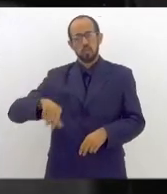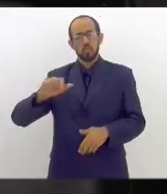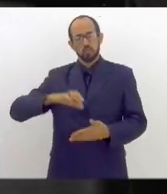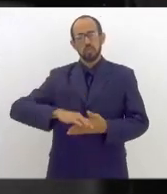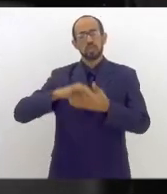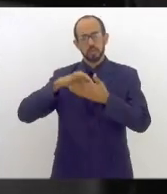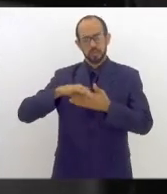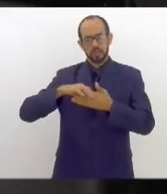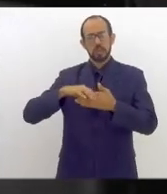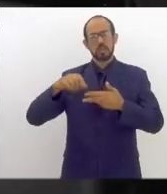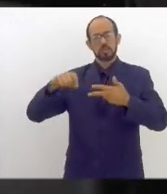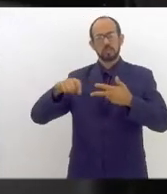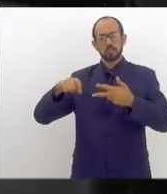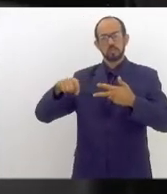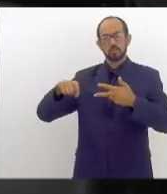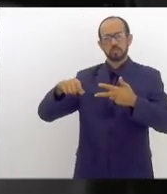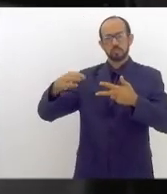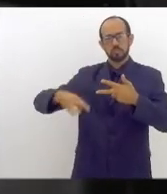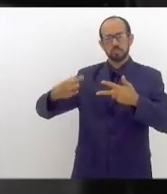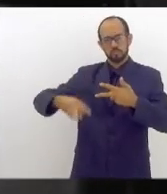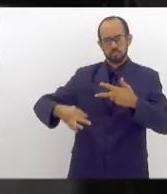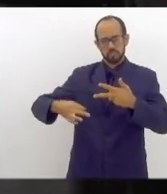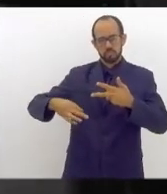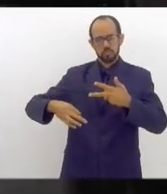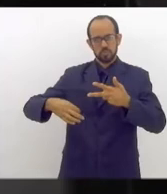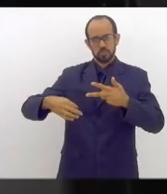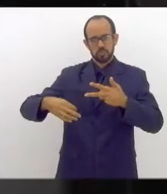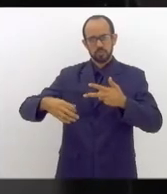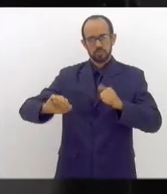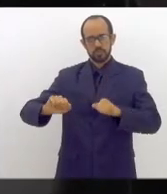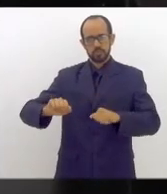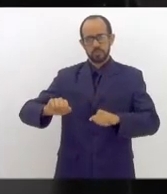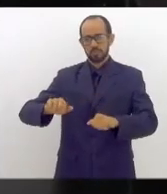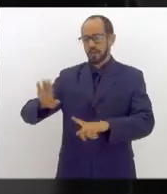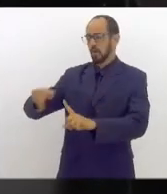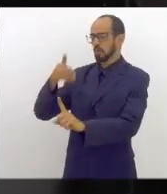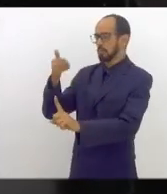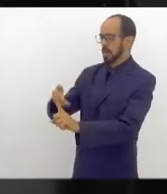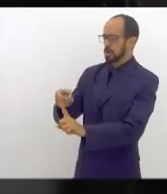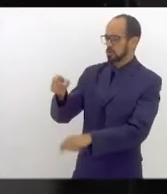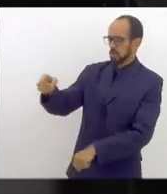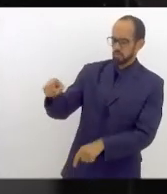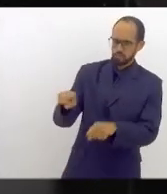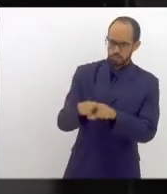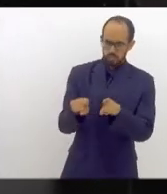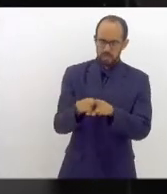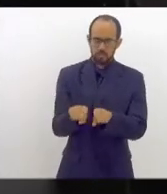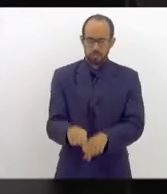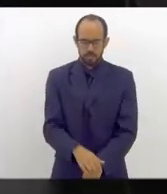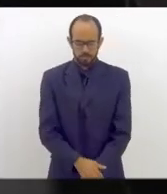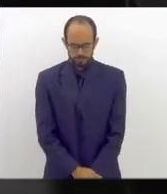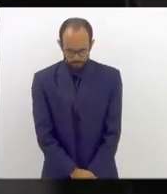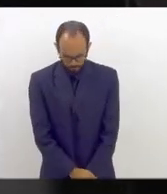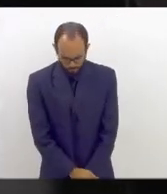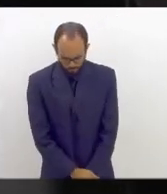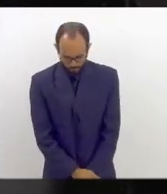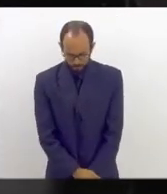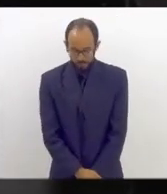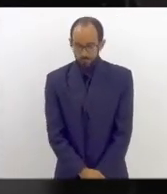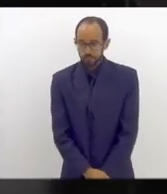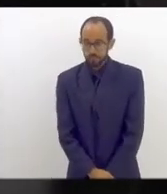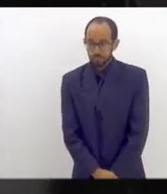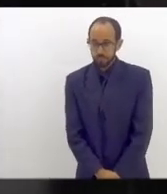Estadual é para homenageá-lo também é toda